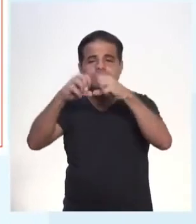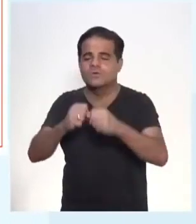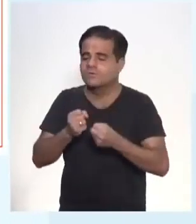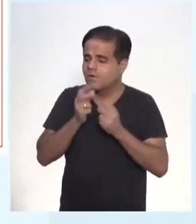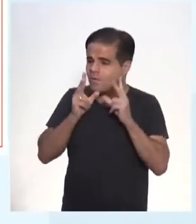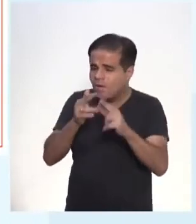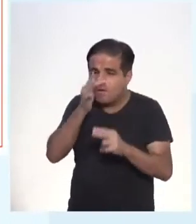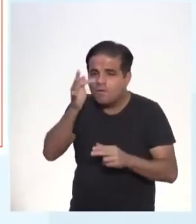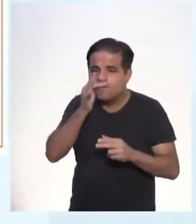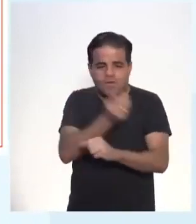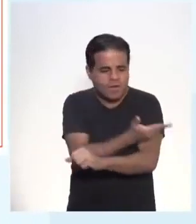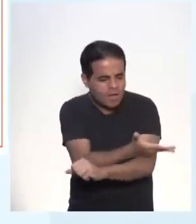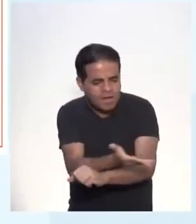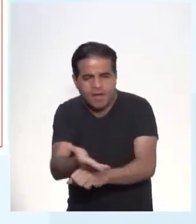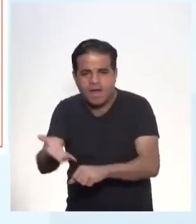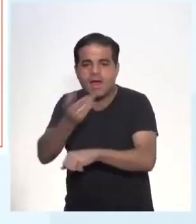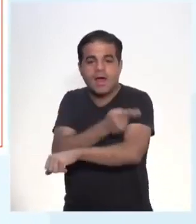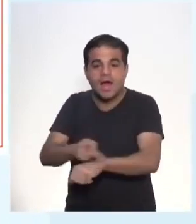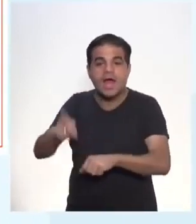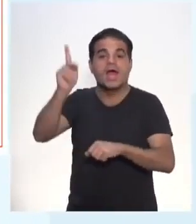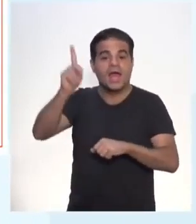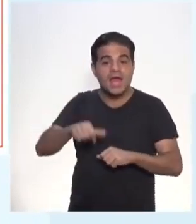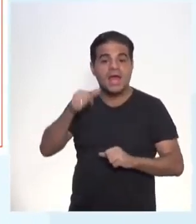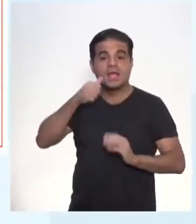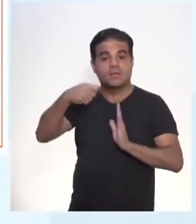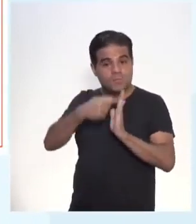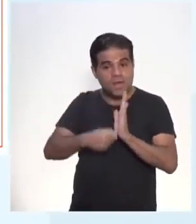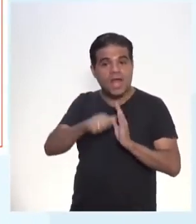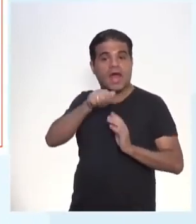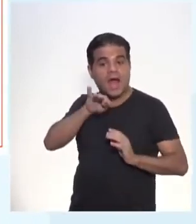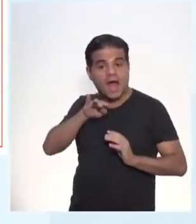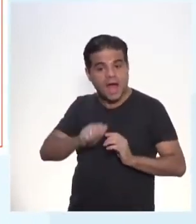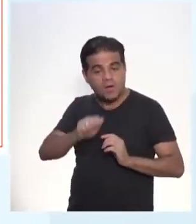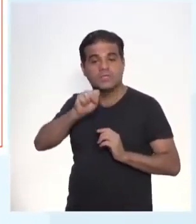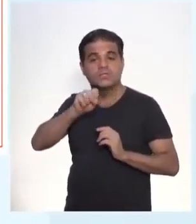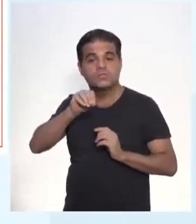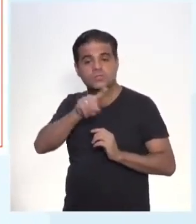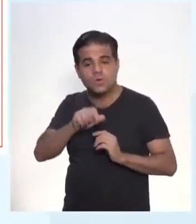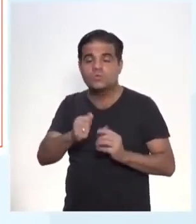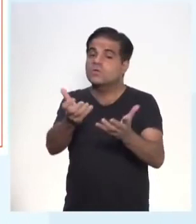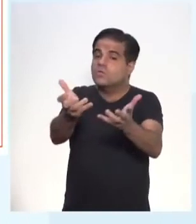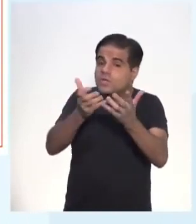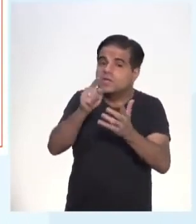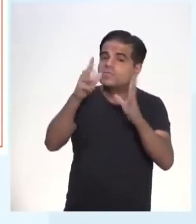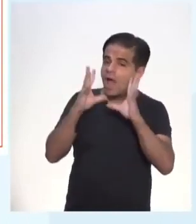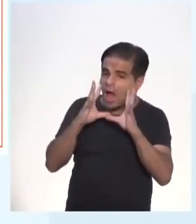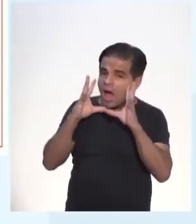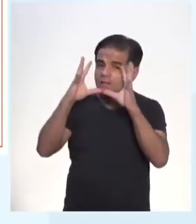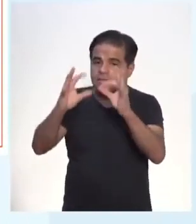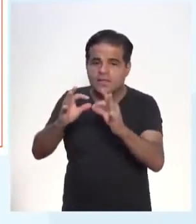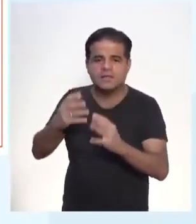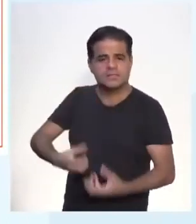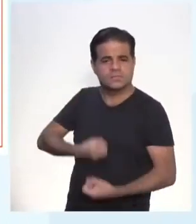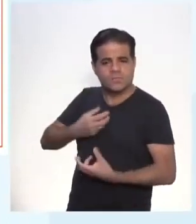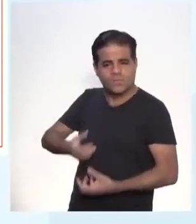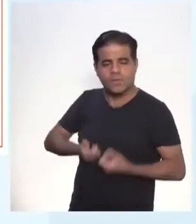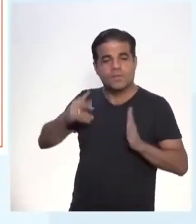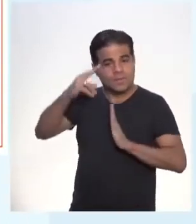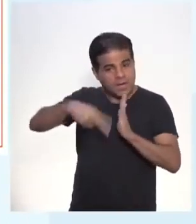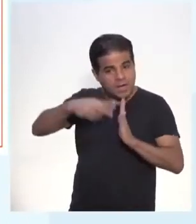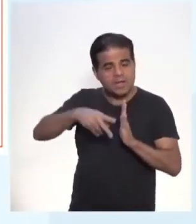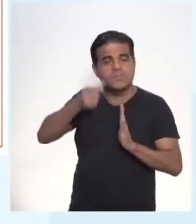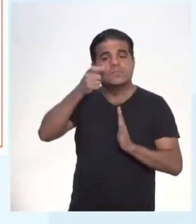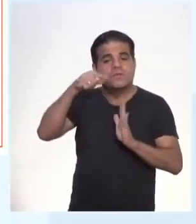flor das morenas, da poetisa Alta de Souza. Então, eu quero que vocês se atentem a esse poema que a gente acabou de ler,